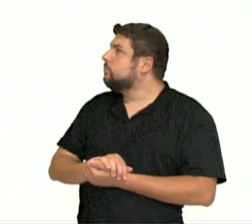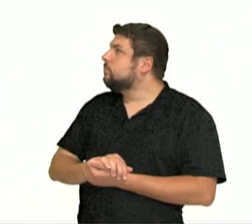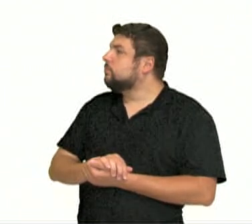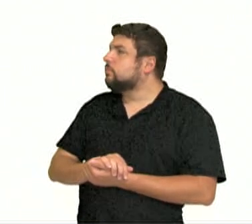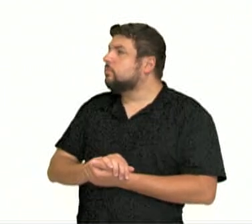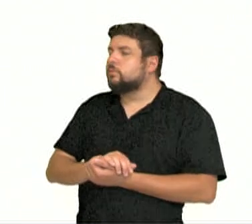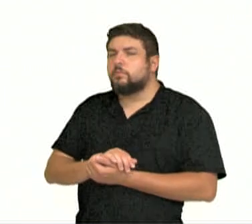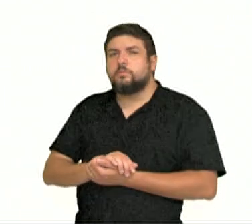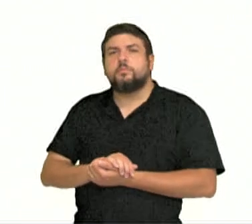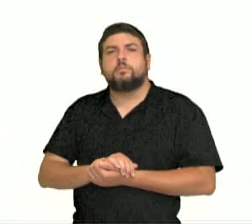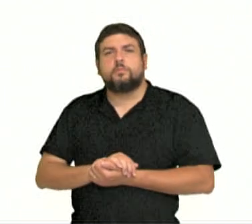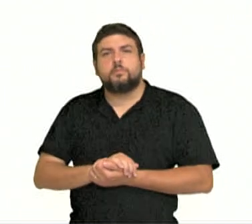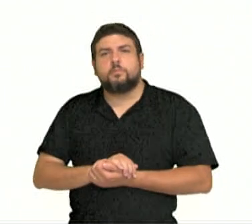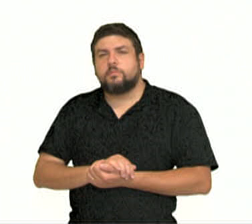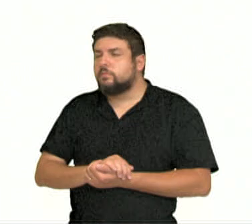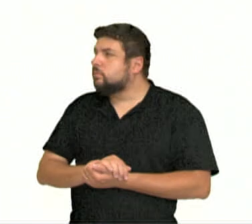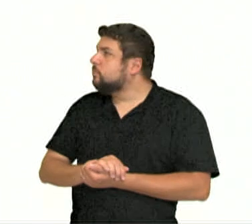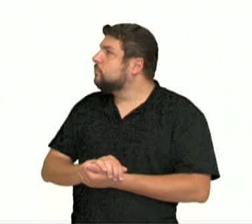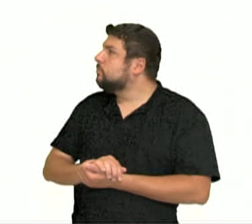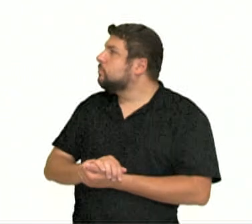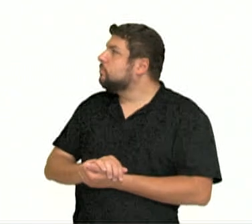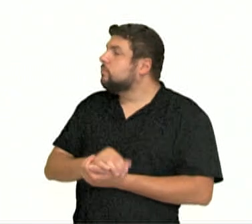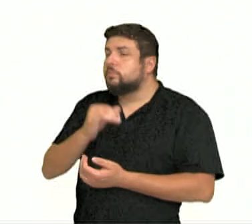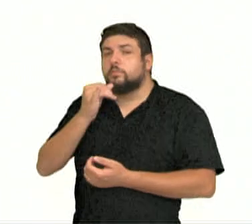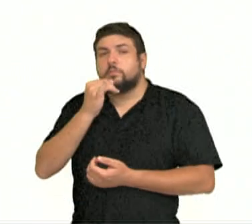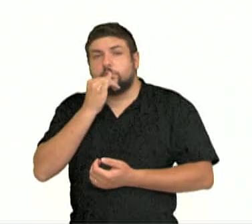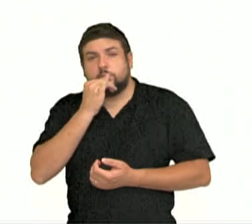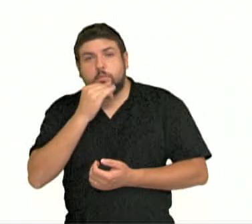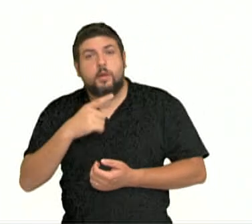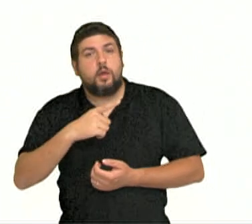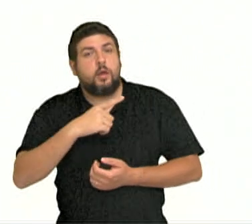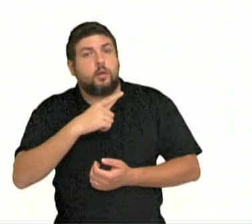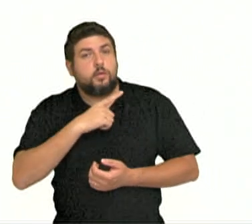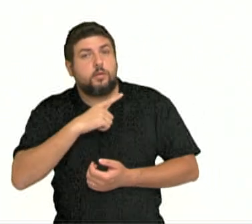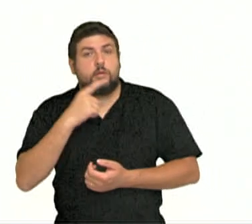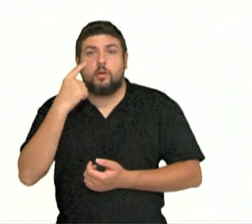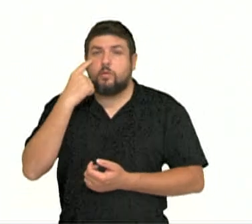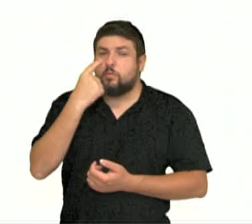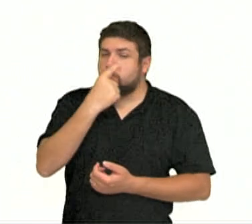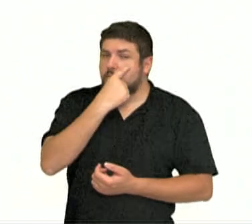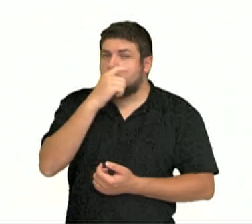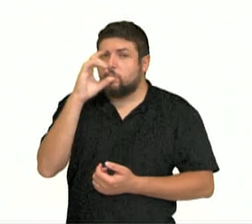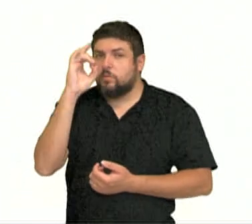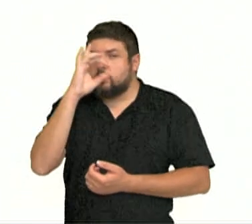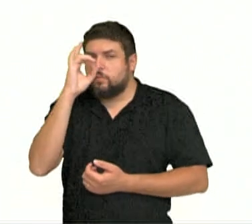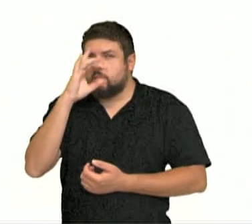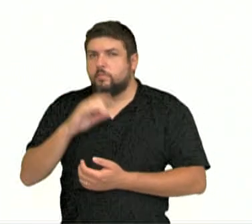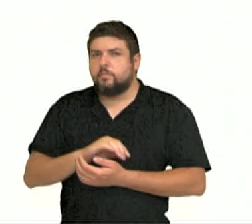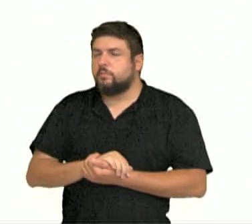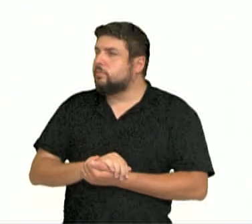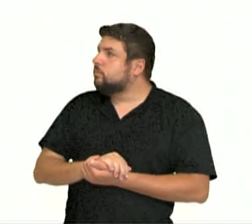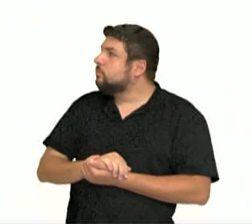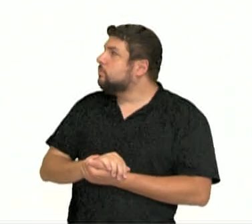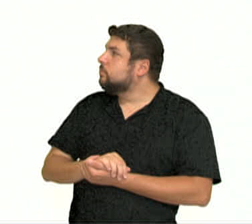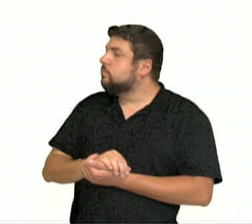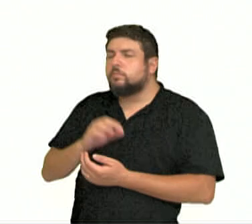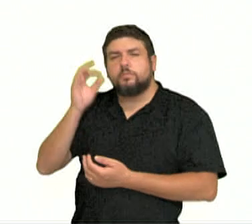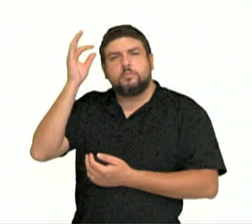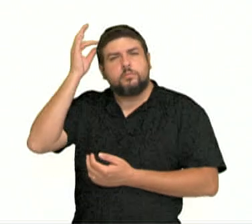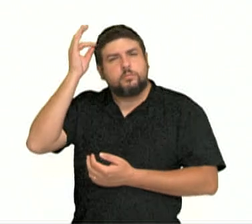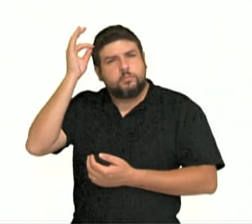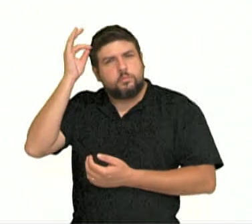Um exemplo, tenho los ojos verdes, tenho os olhos verdes. Pelo, cabelo, como que ele pode